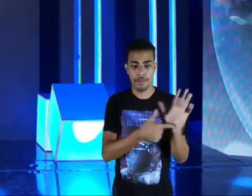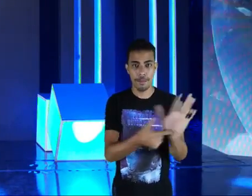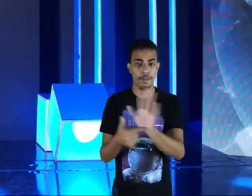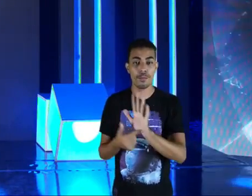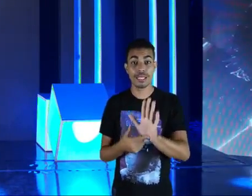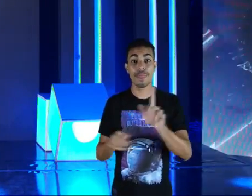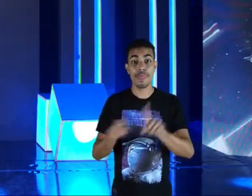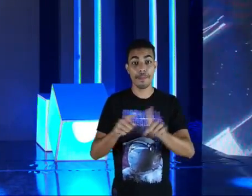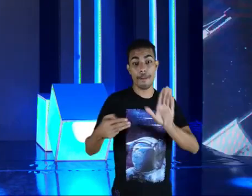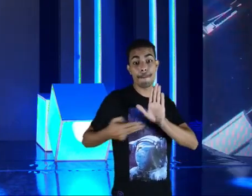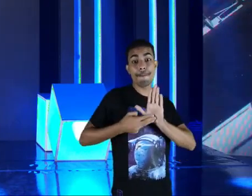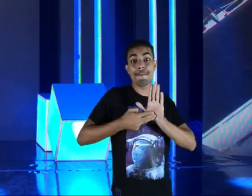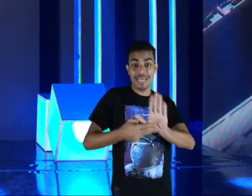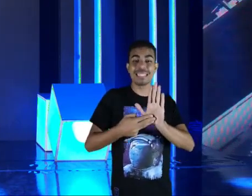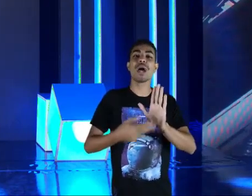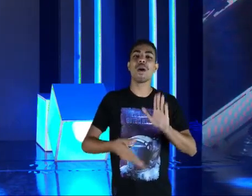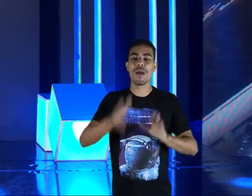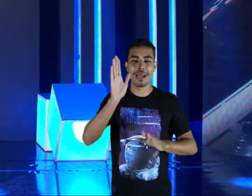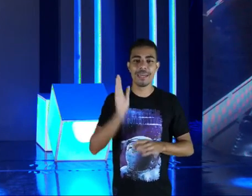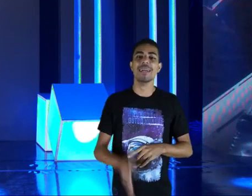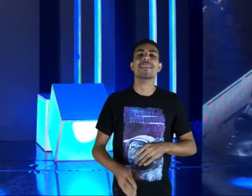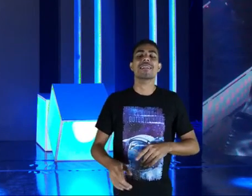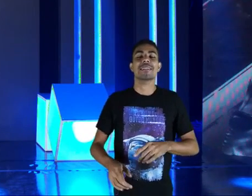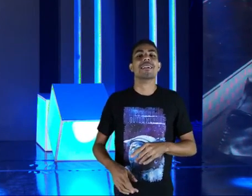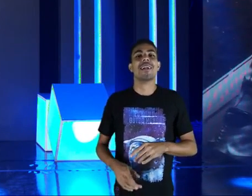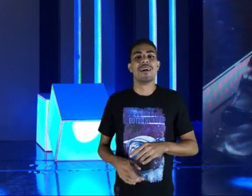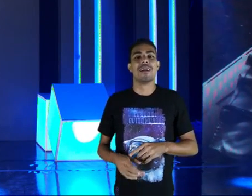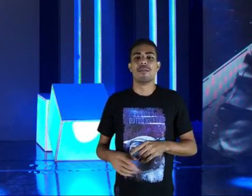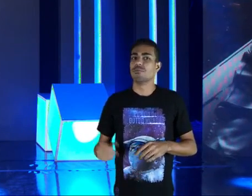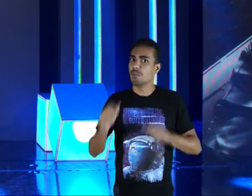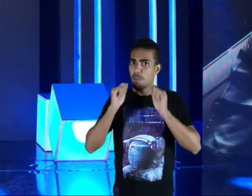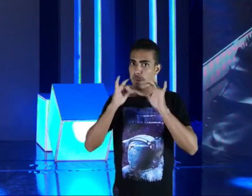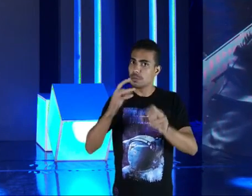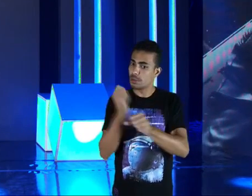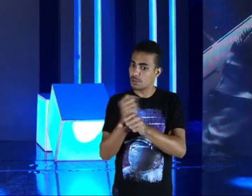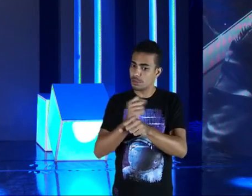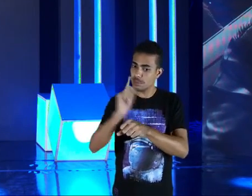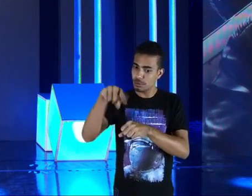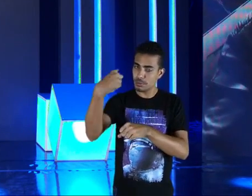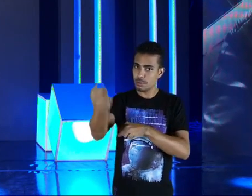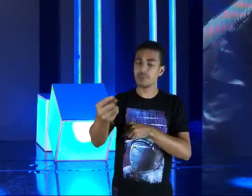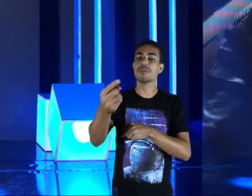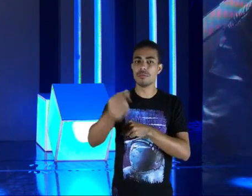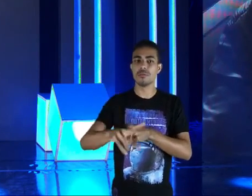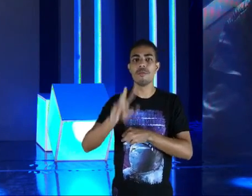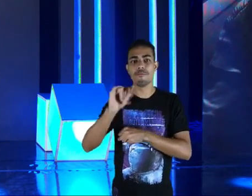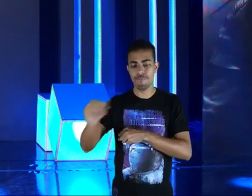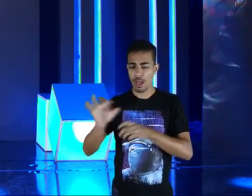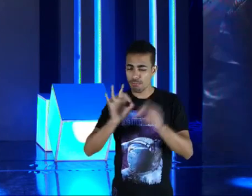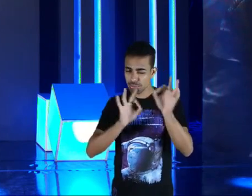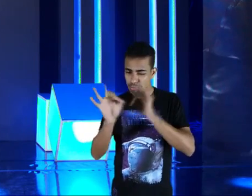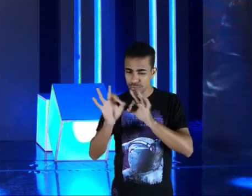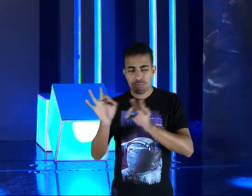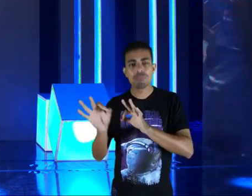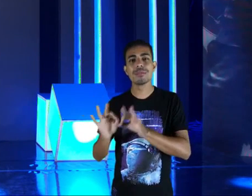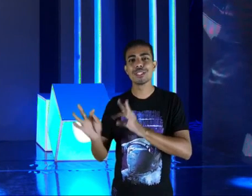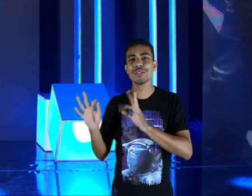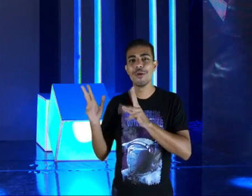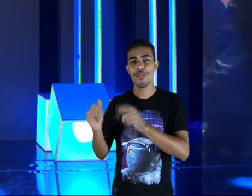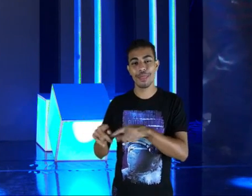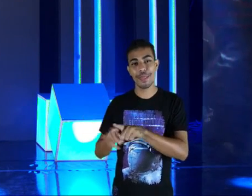nossos universitários, e vai ser realmente uma bênção. Ano que vem a gente já olhando tudo e esse